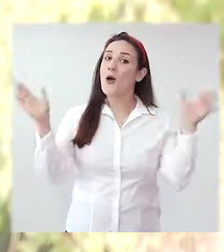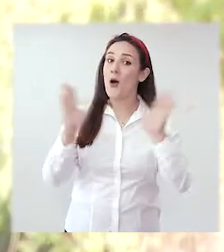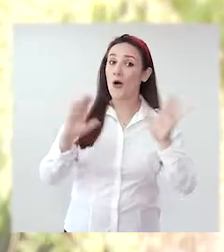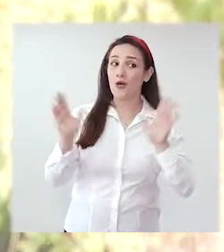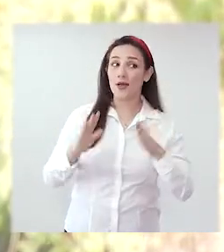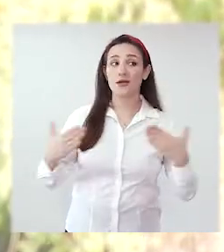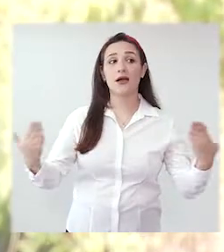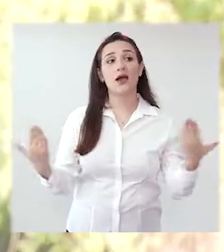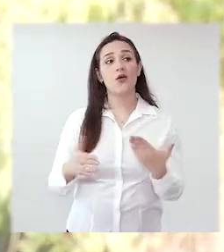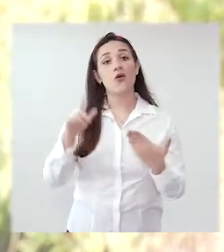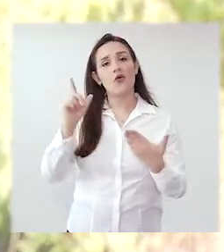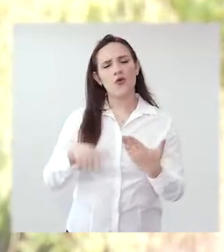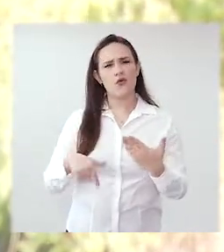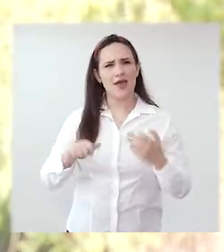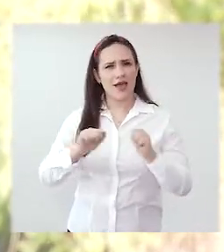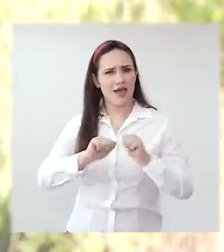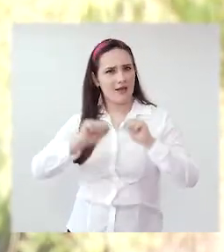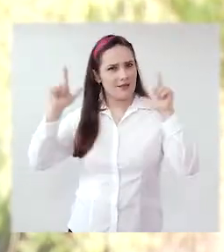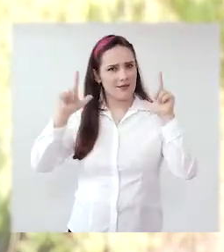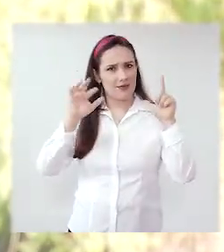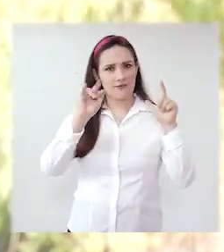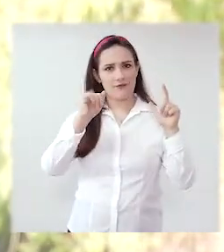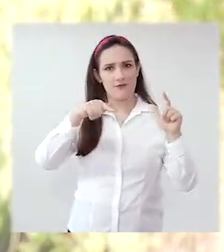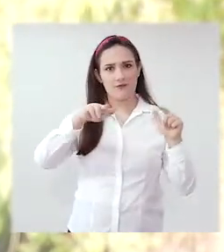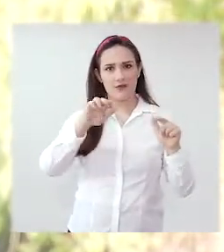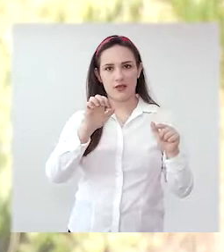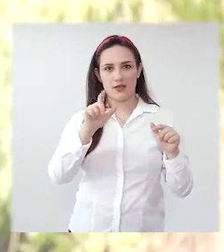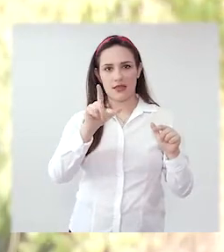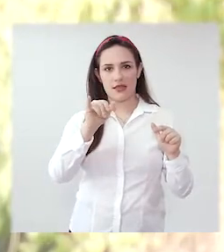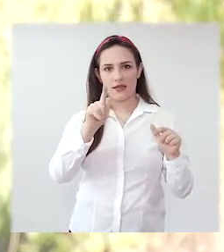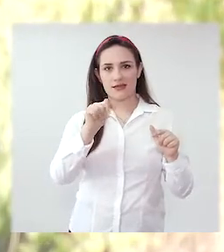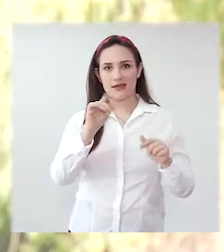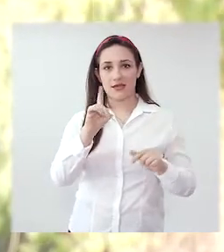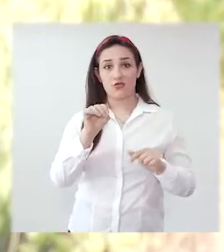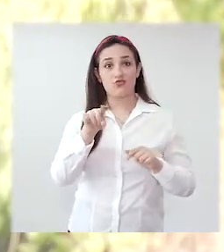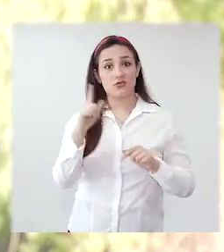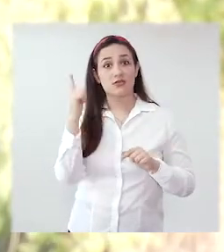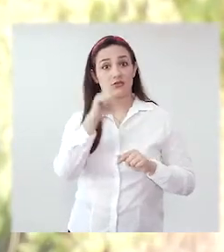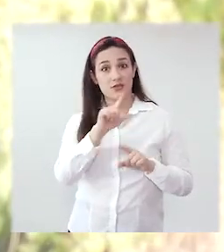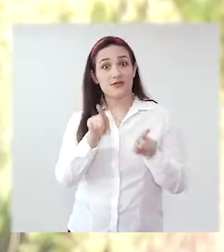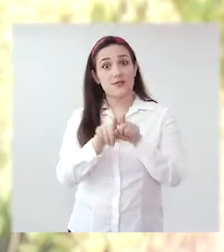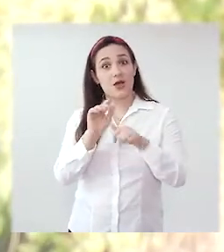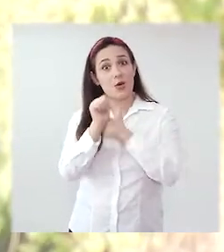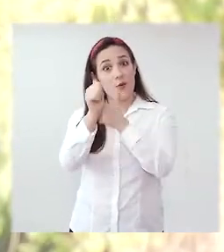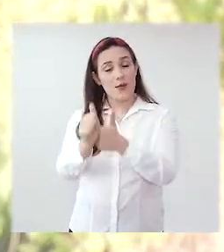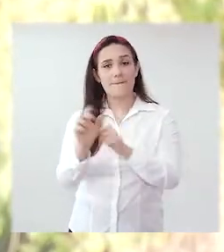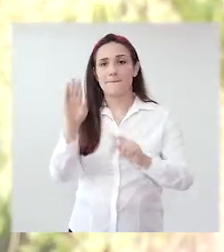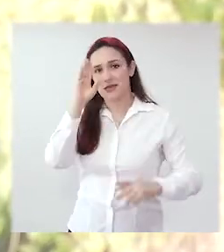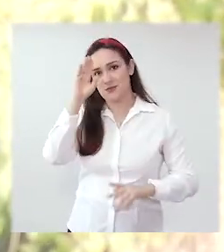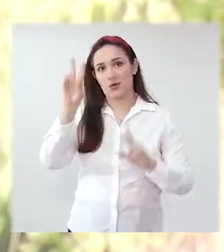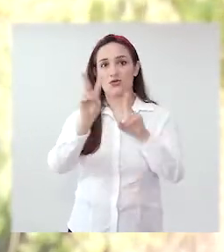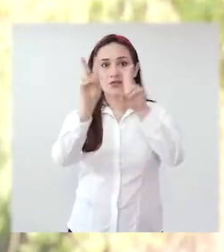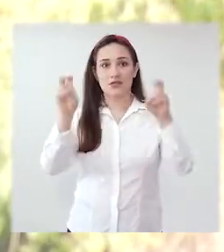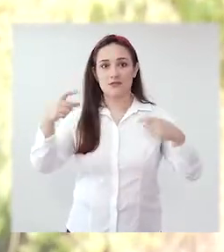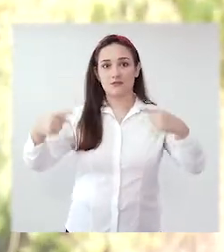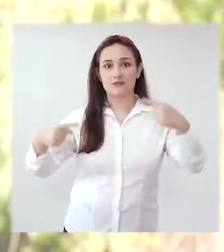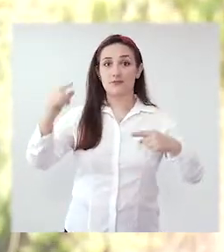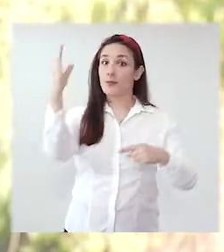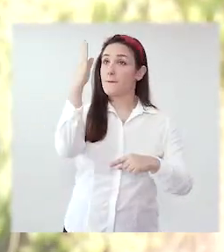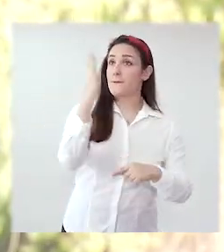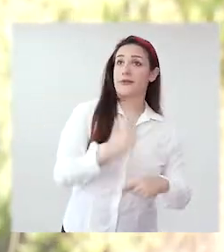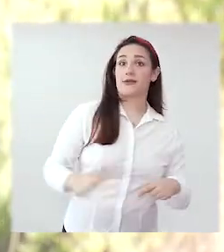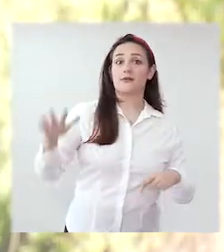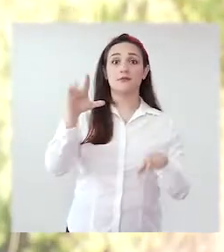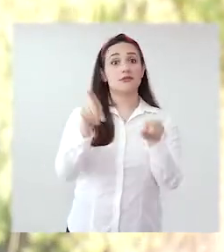Olá, esse é o Fique Ligado e aqui na TV Assembleia você também acompanha os principais assuntos em pauta no